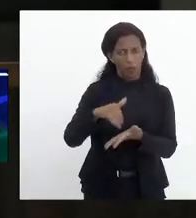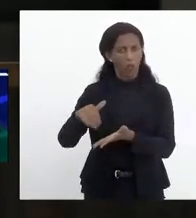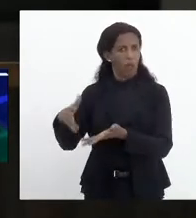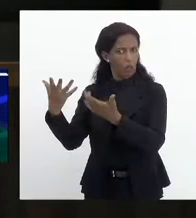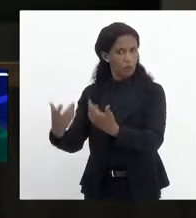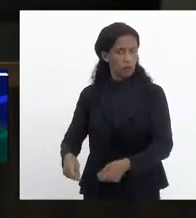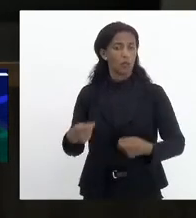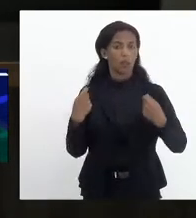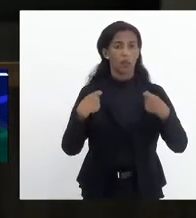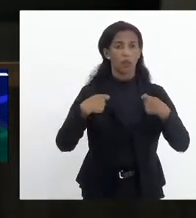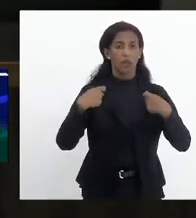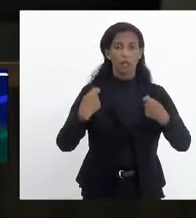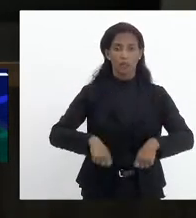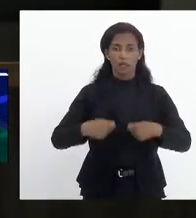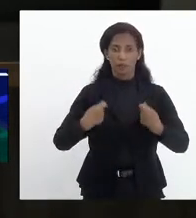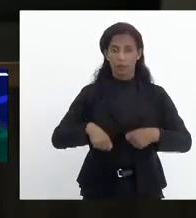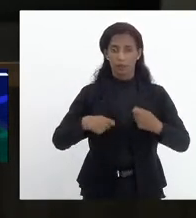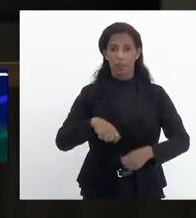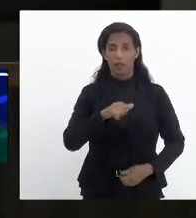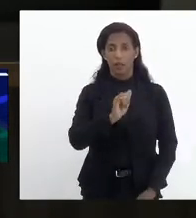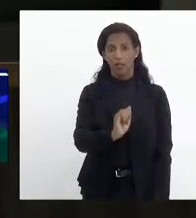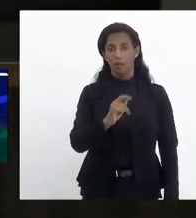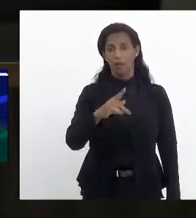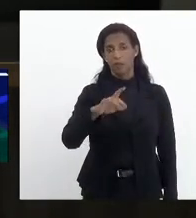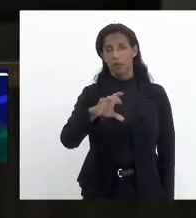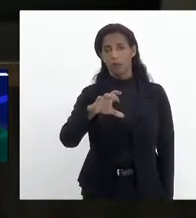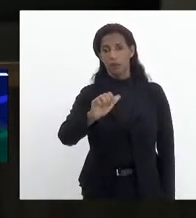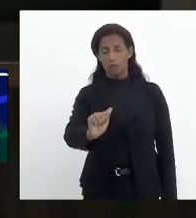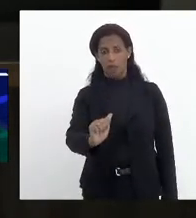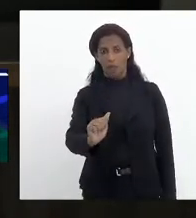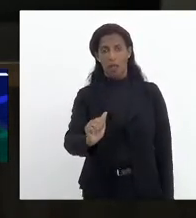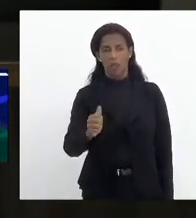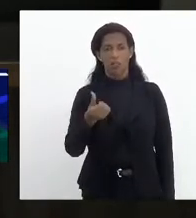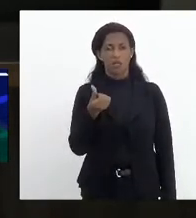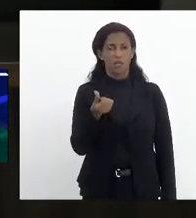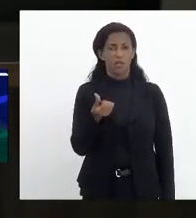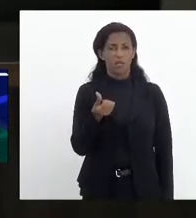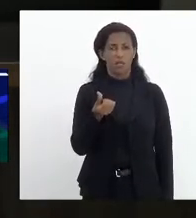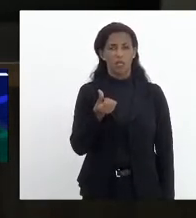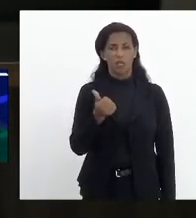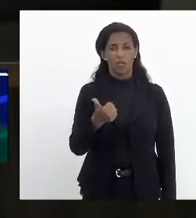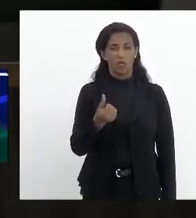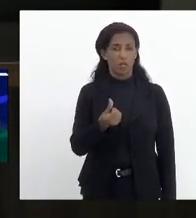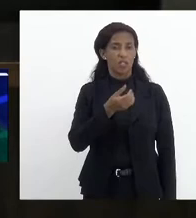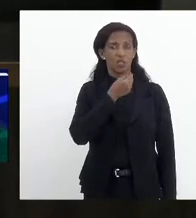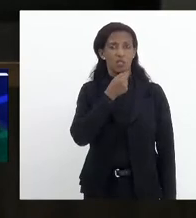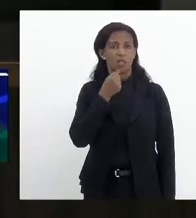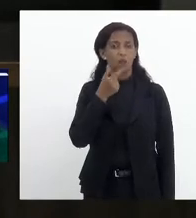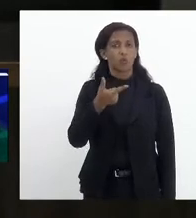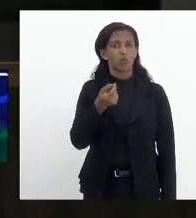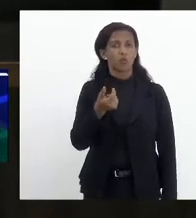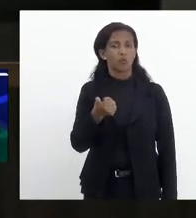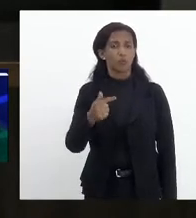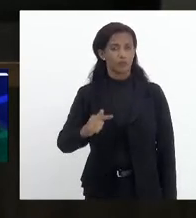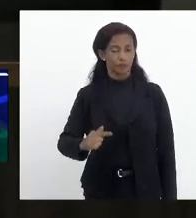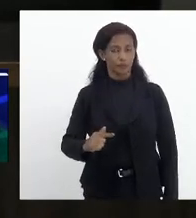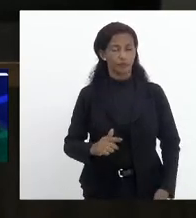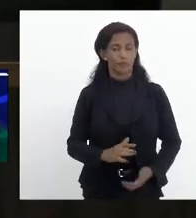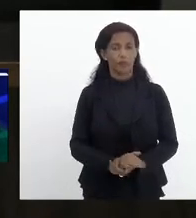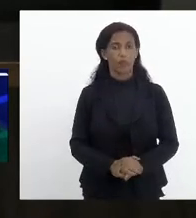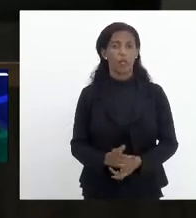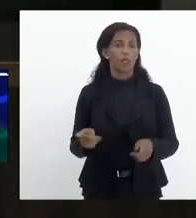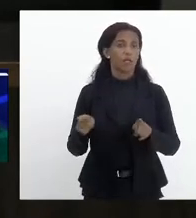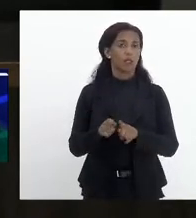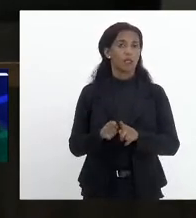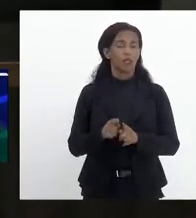da necessidade do IPCA, retroativo a 6 de setembro de 2017, e em relação